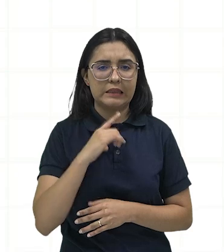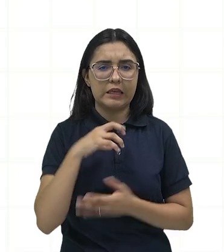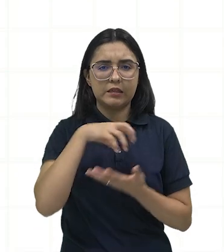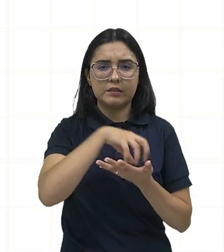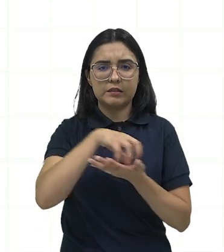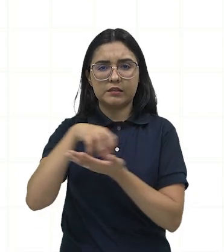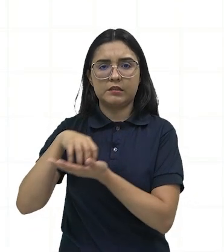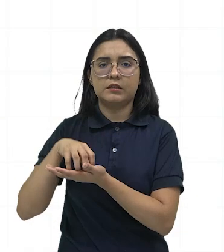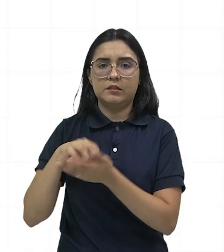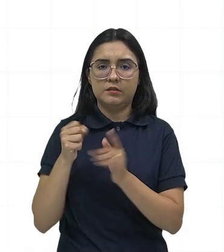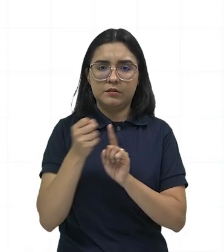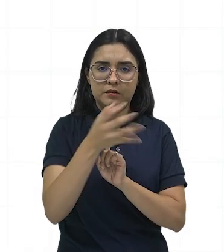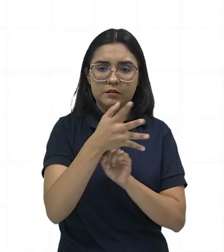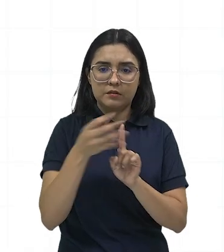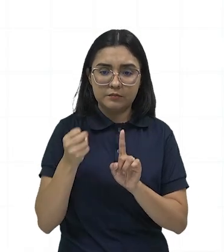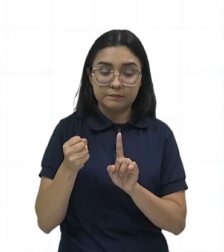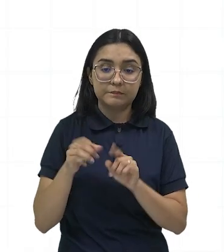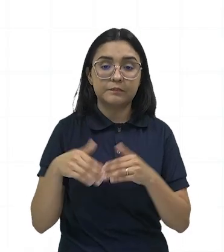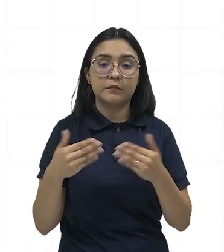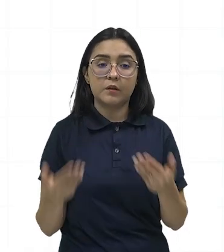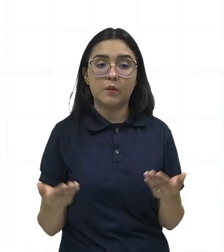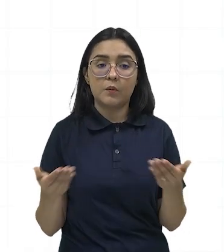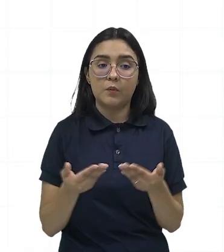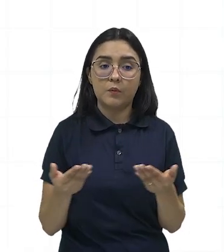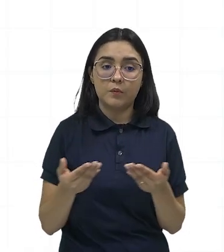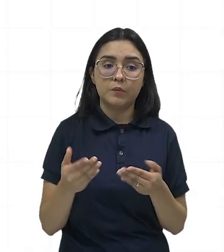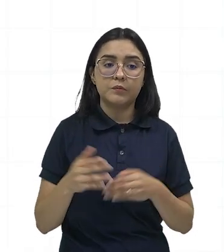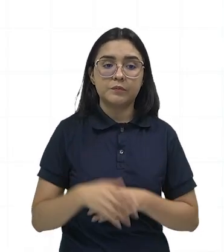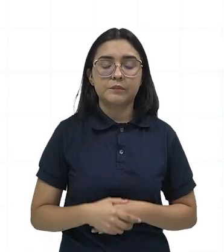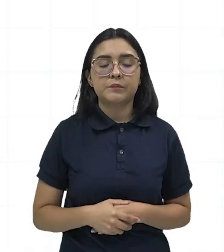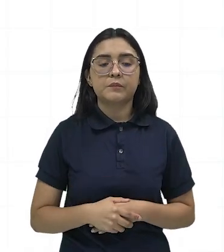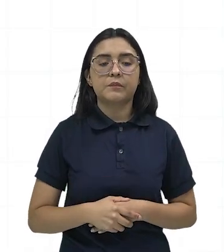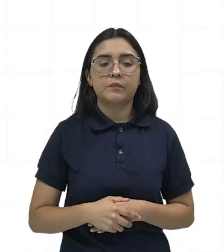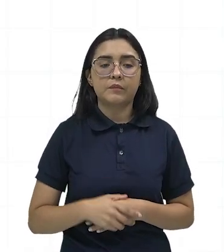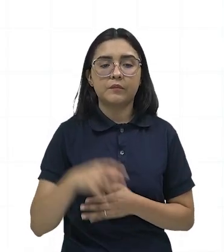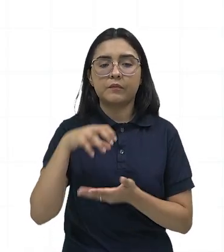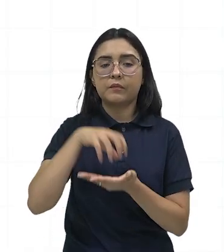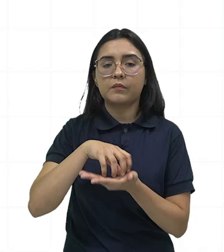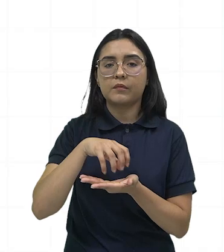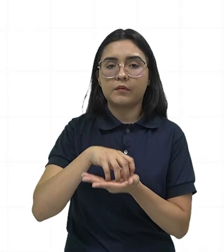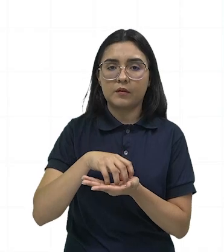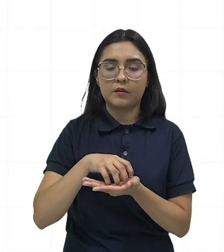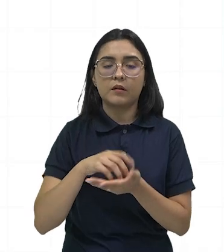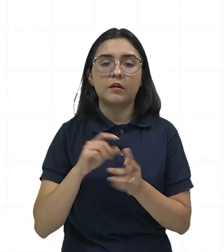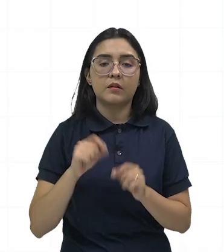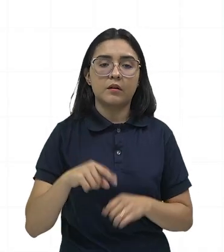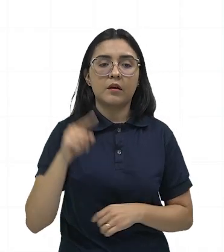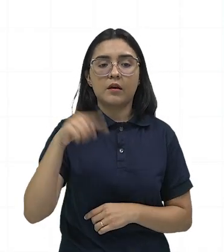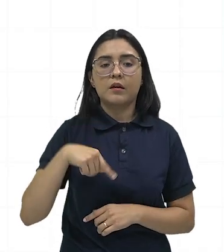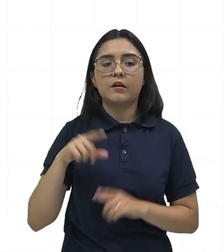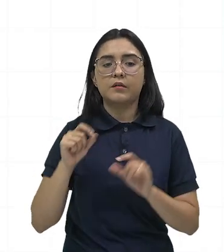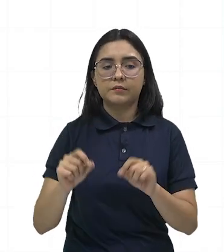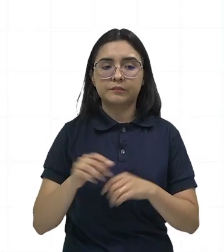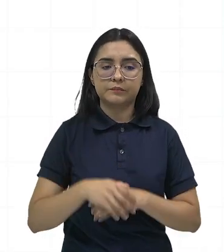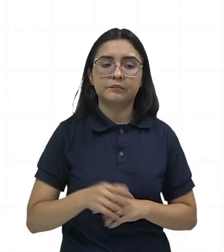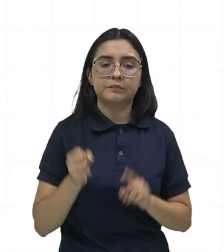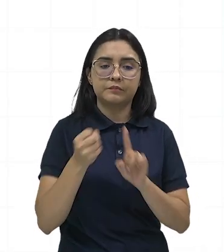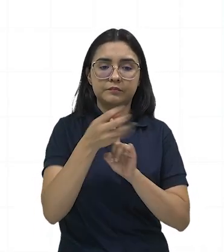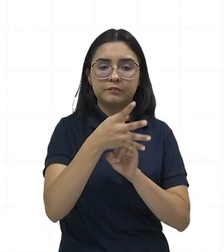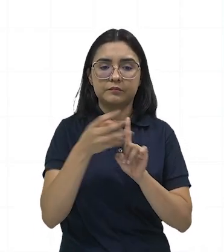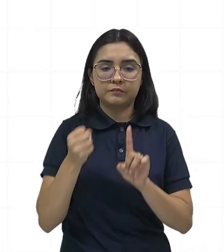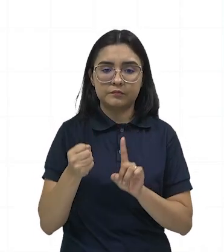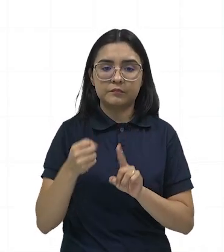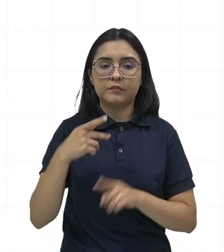usina termoelétricas? Então, atualmente, a maior termoelétrica brasileira é a usina